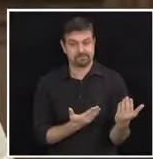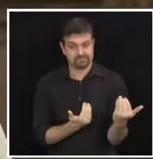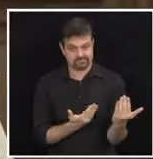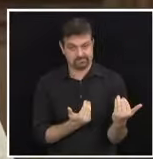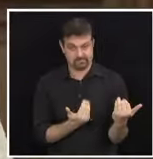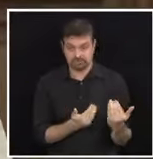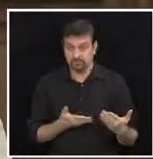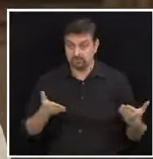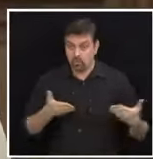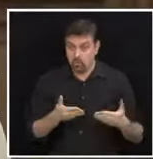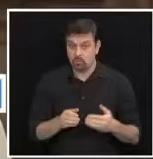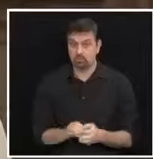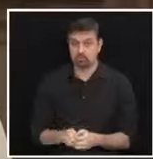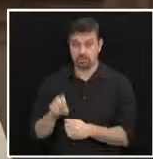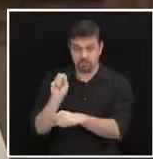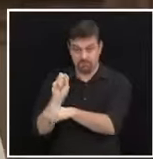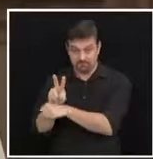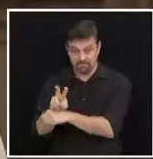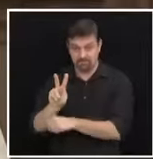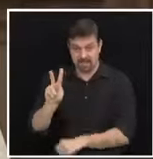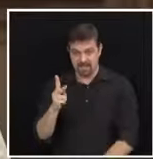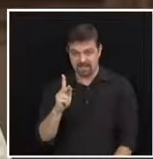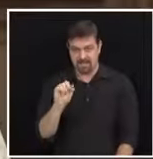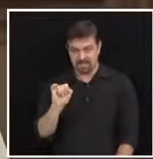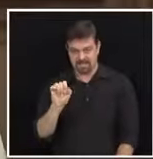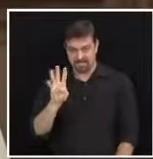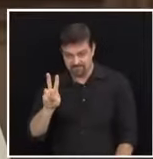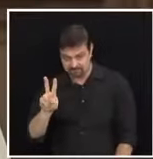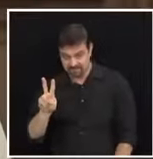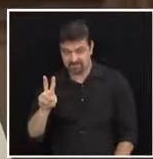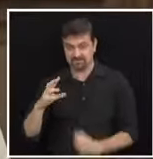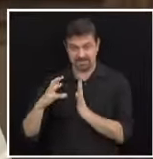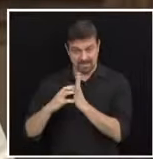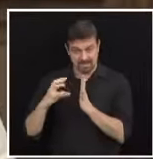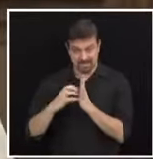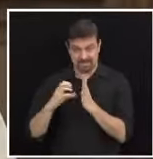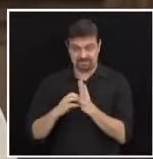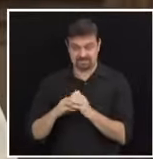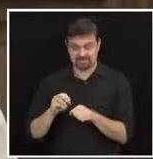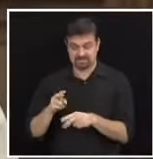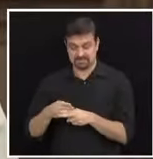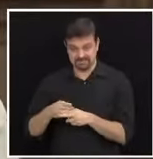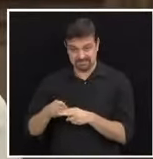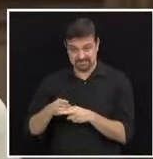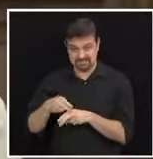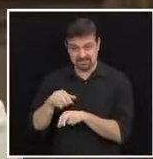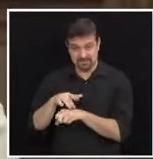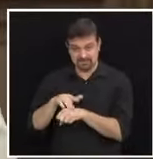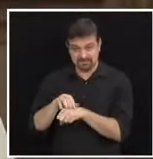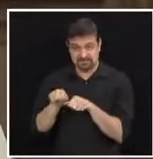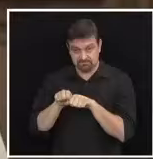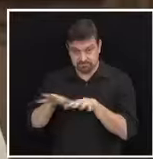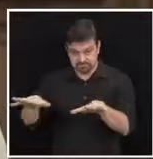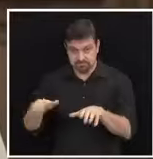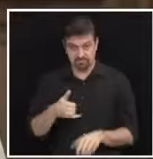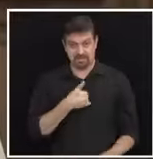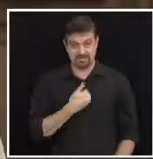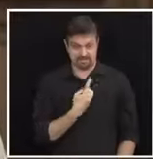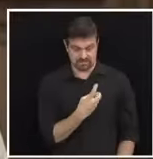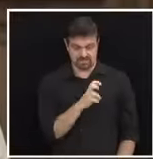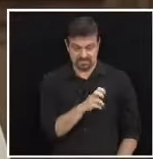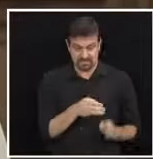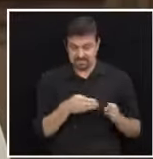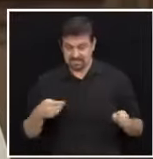É sobre o vírus HIV, AIDS e as DSTs. Você sabia que os jovens de 15 a 24